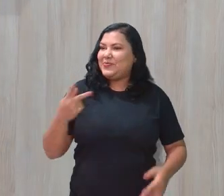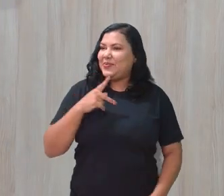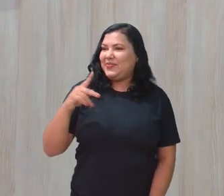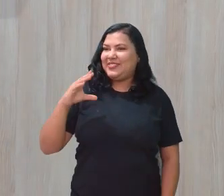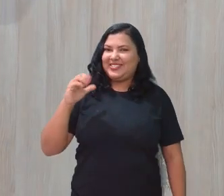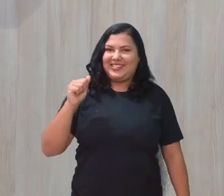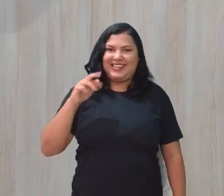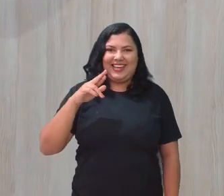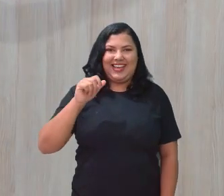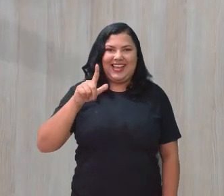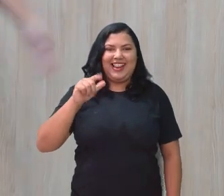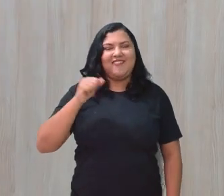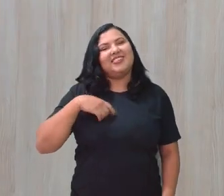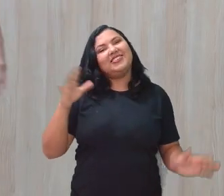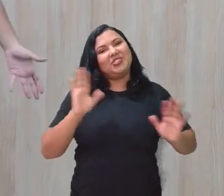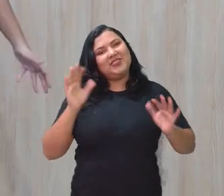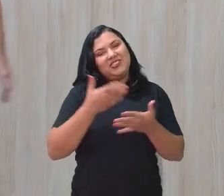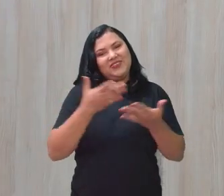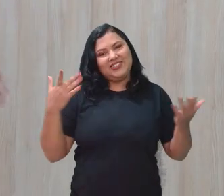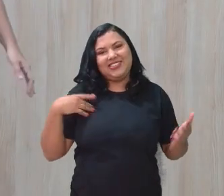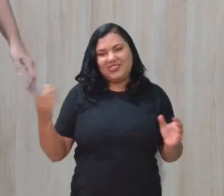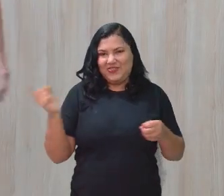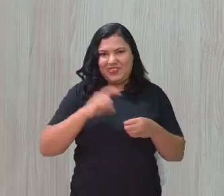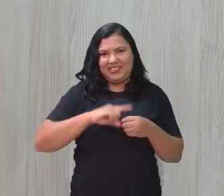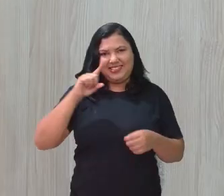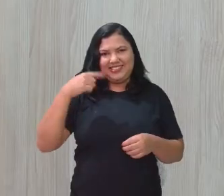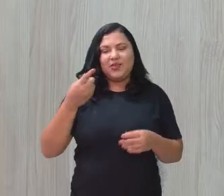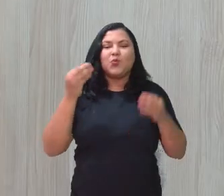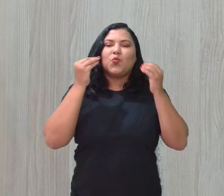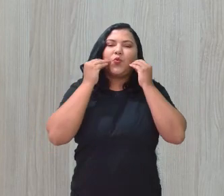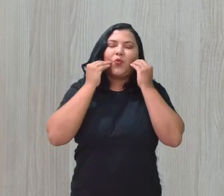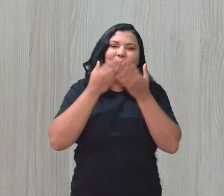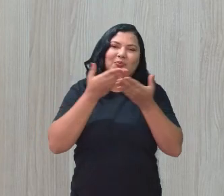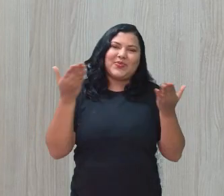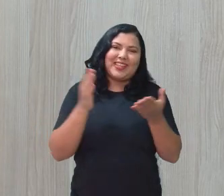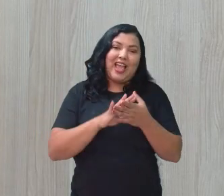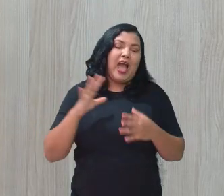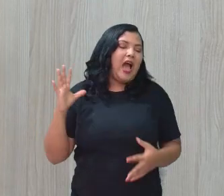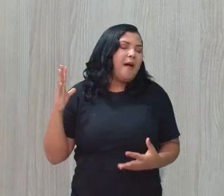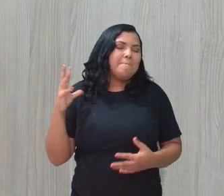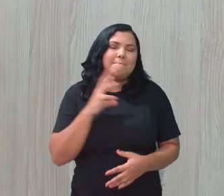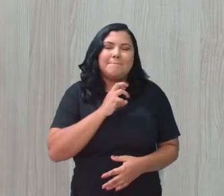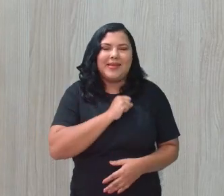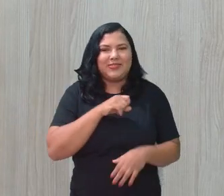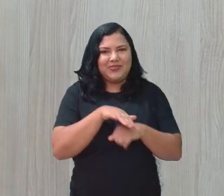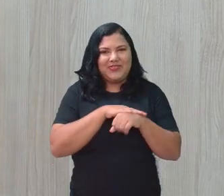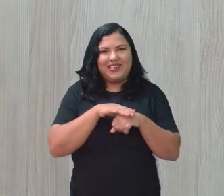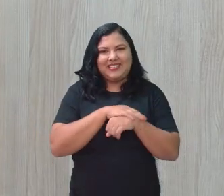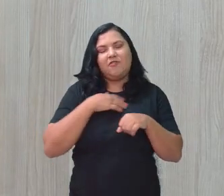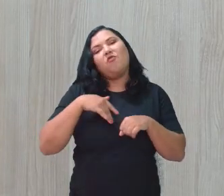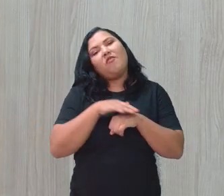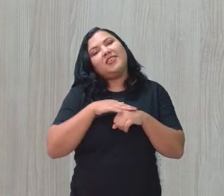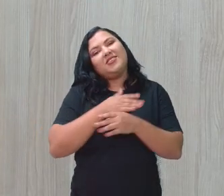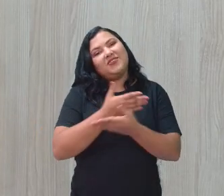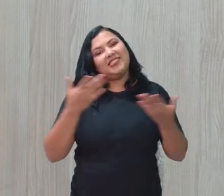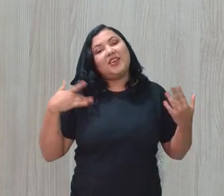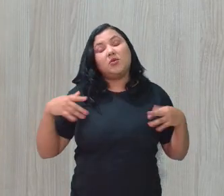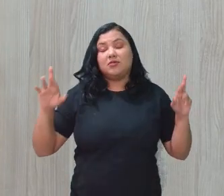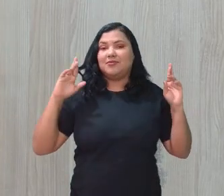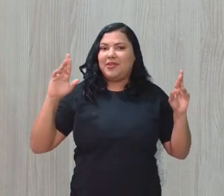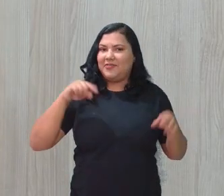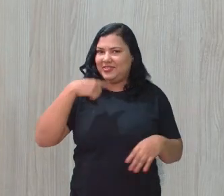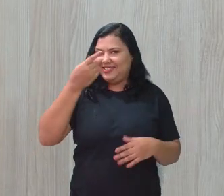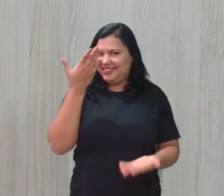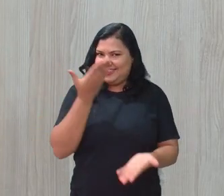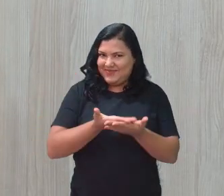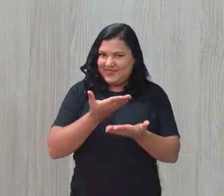Carla vai se despedir de vocês e eu já volto. Um beijo, pessoal. Adorei aqui a nossa conversa. Fui conversando com vocês. Espero vocês na